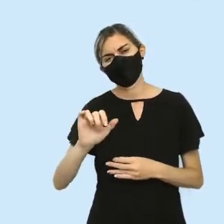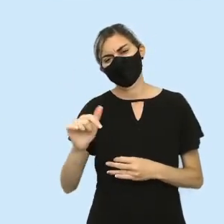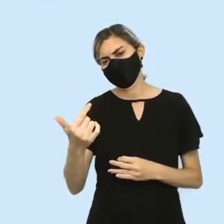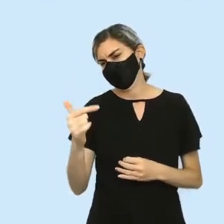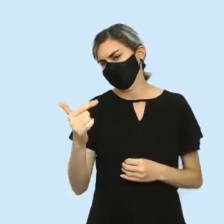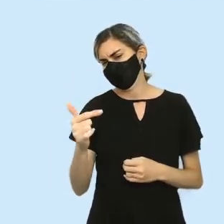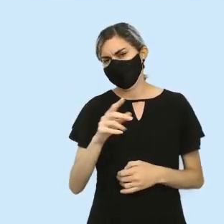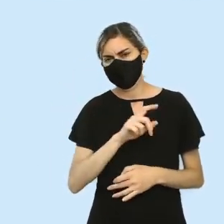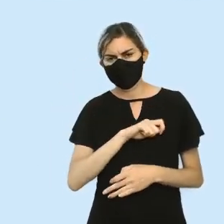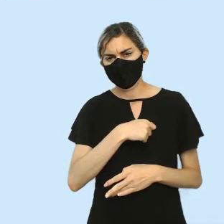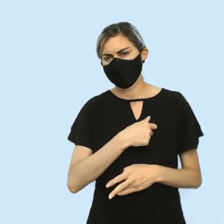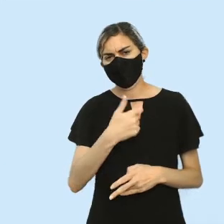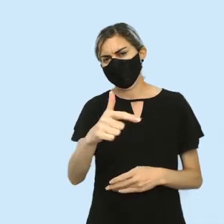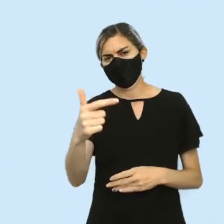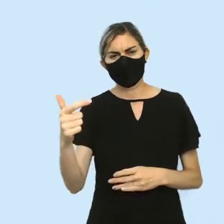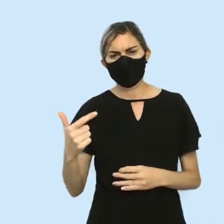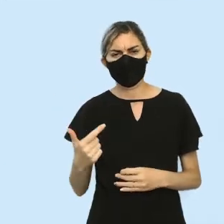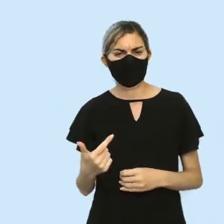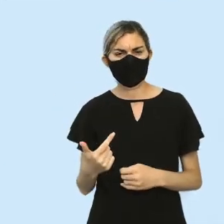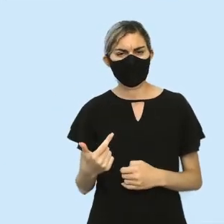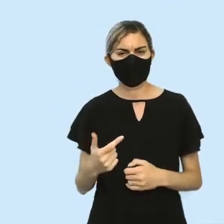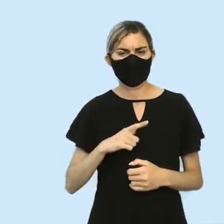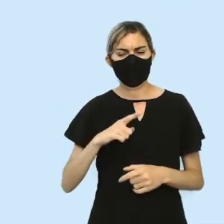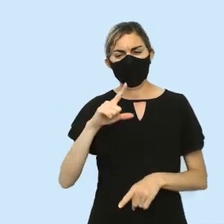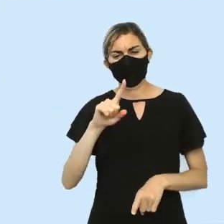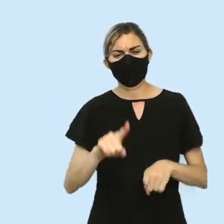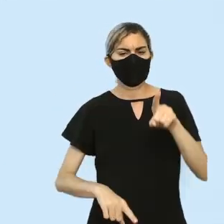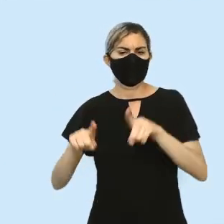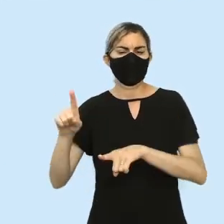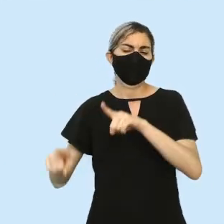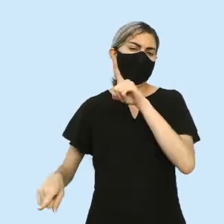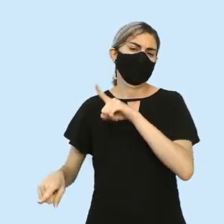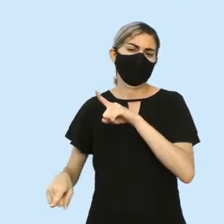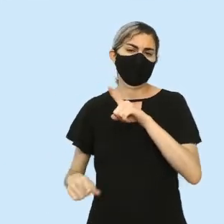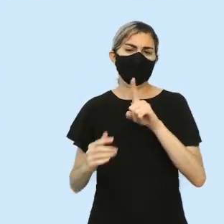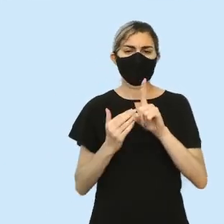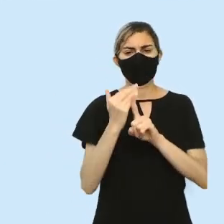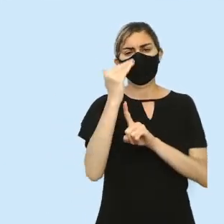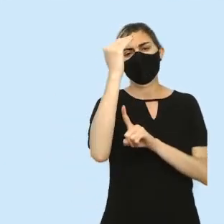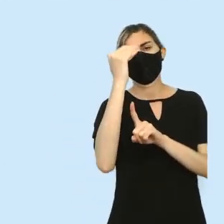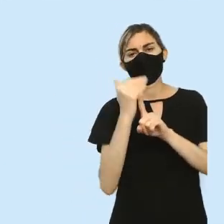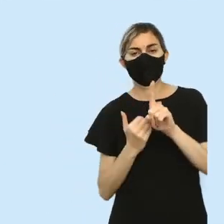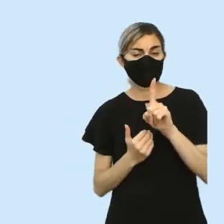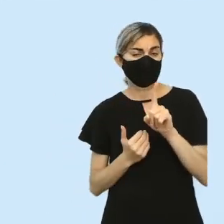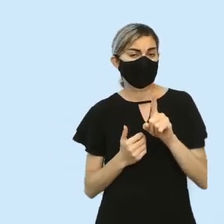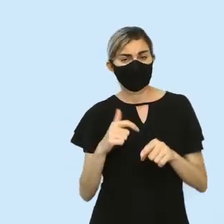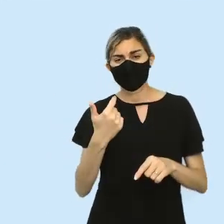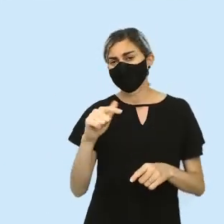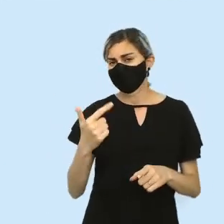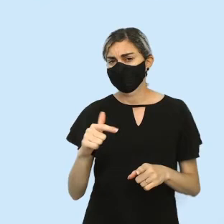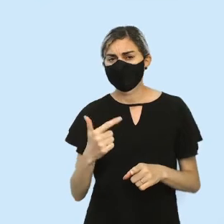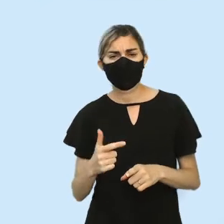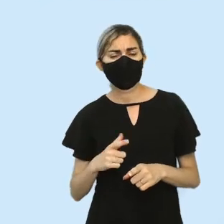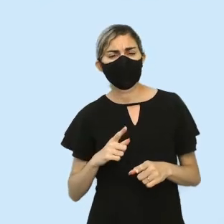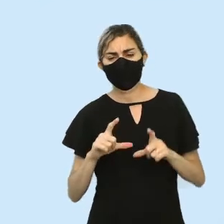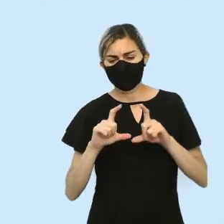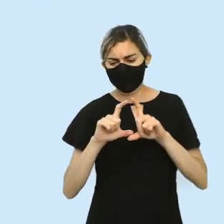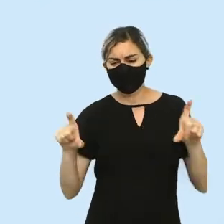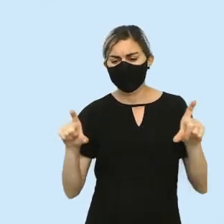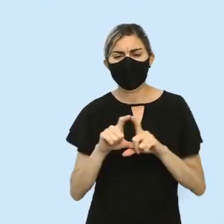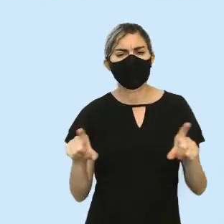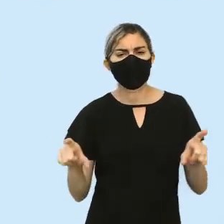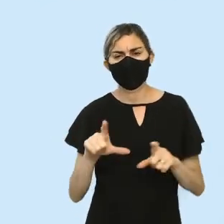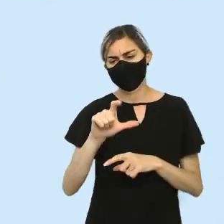então em espanhol, não tiene la variazione da temperatura. A forma do